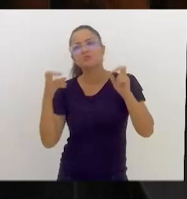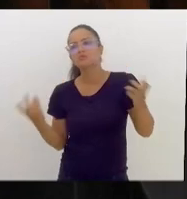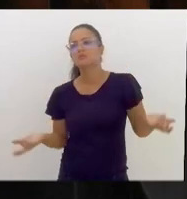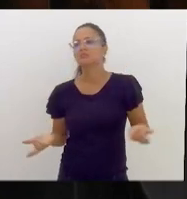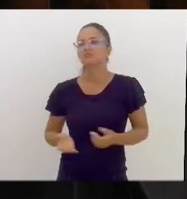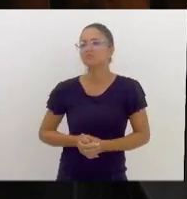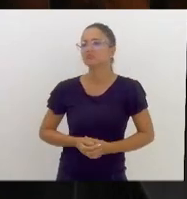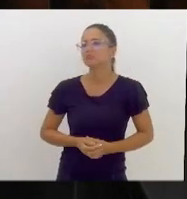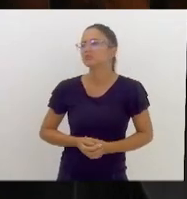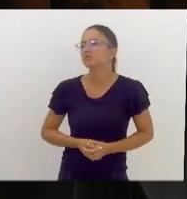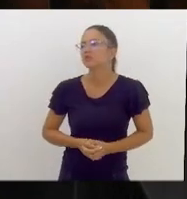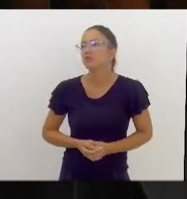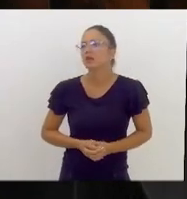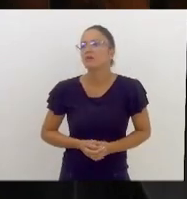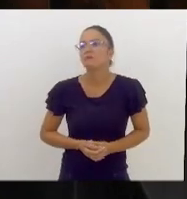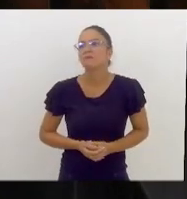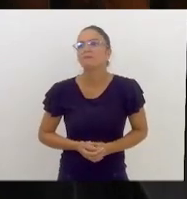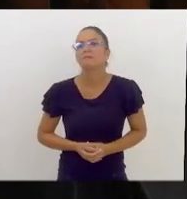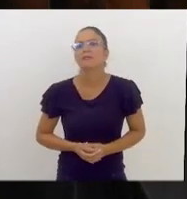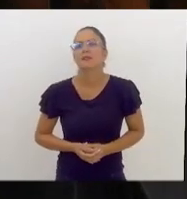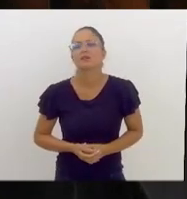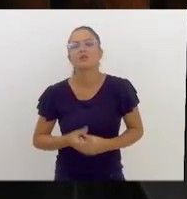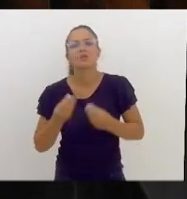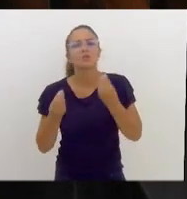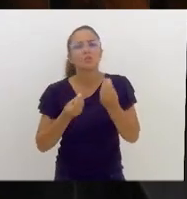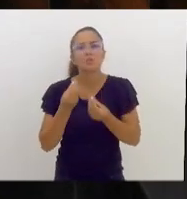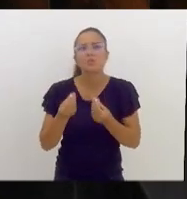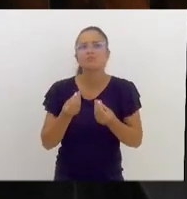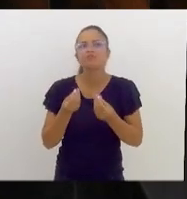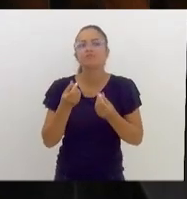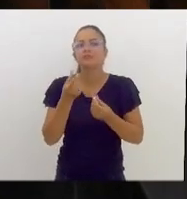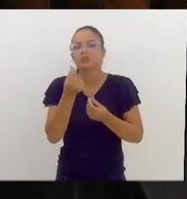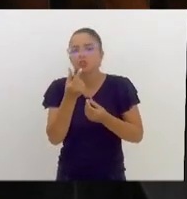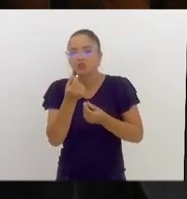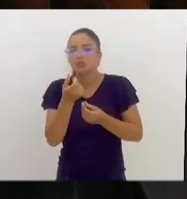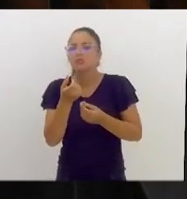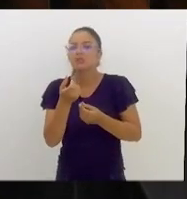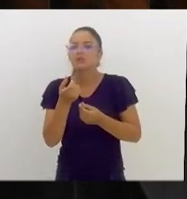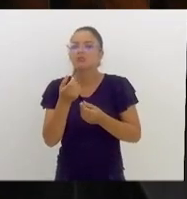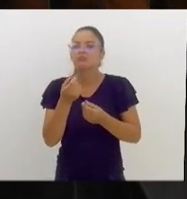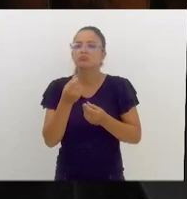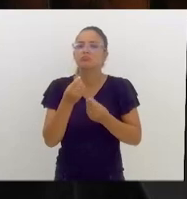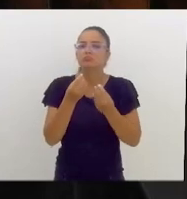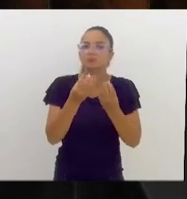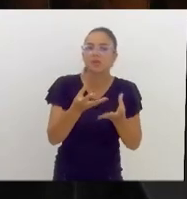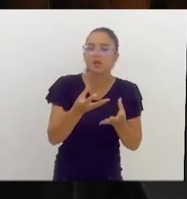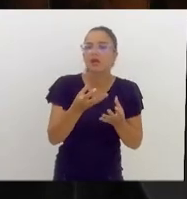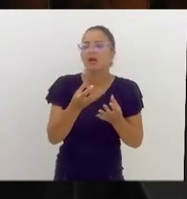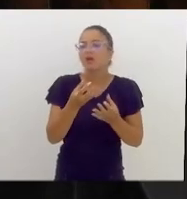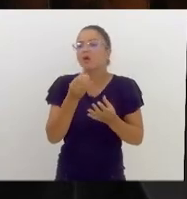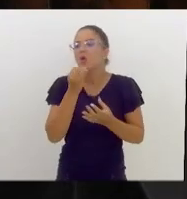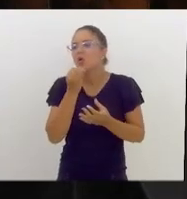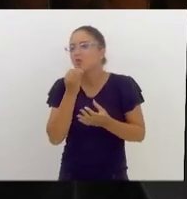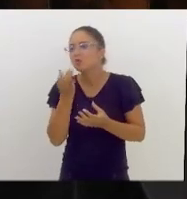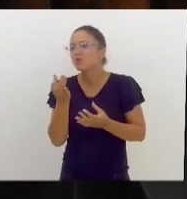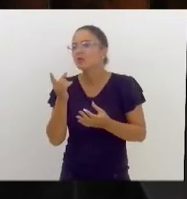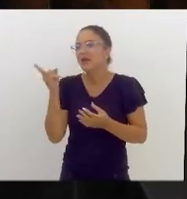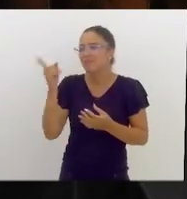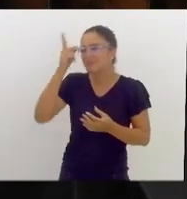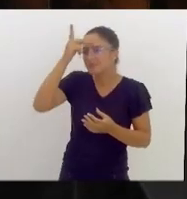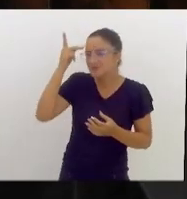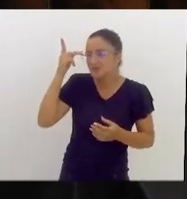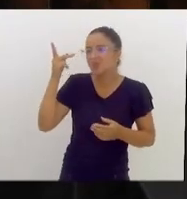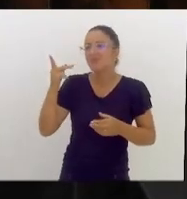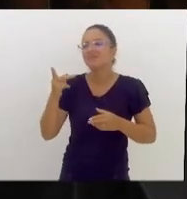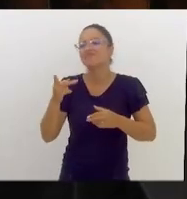sobre algum tipo de recompensa, algum tipo de compensação para vítimas de acidentes,